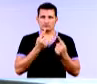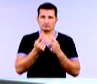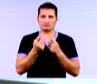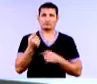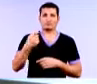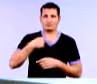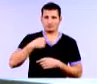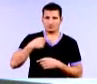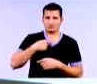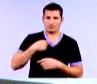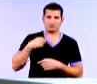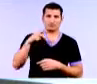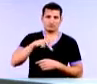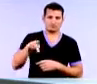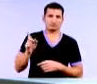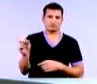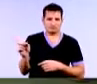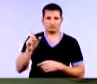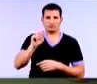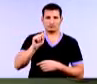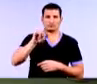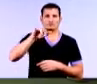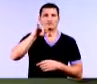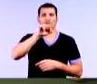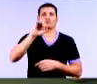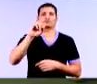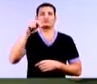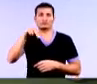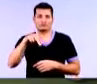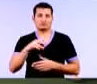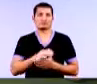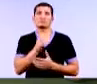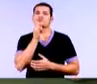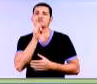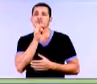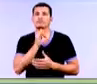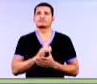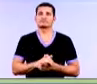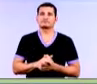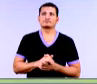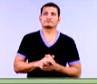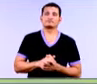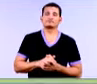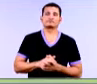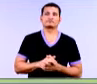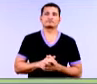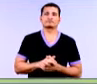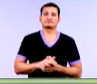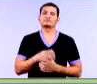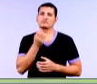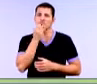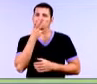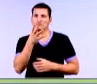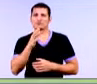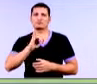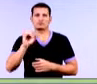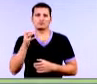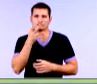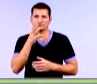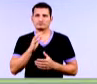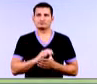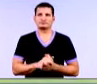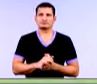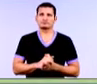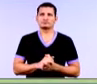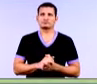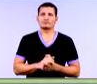eu e o professor Alisson, né, professor? Vamos simular esse diálogo aqui. E aí, João, tudo em riba? Cara, tudo na boa.